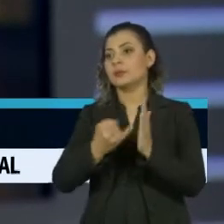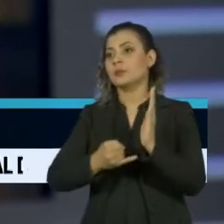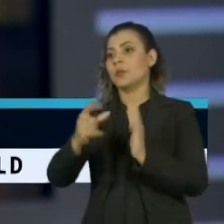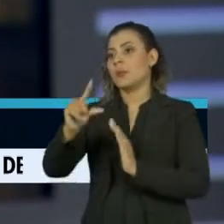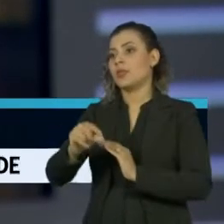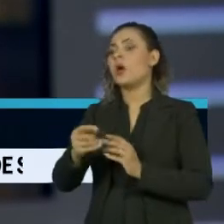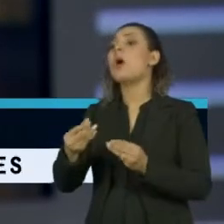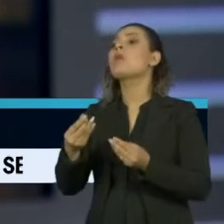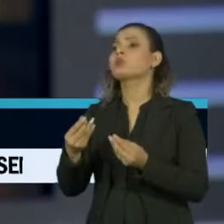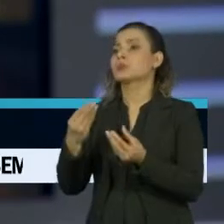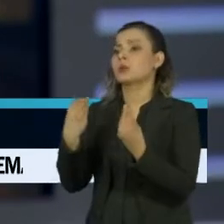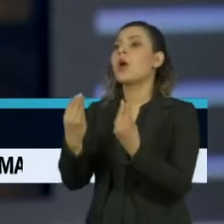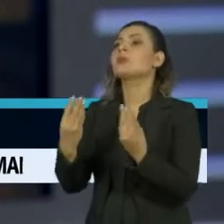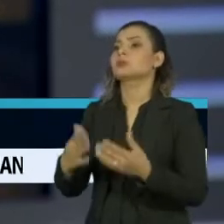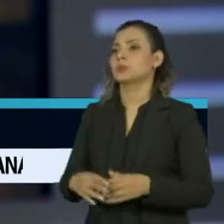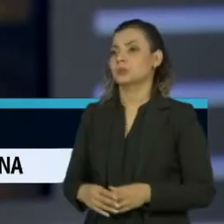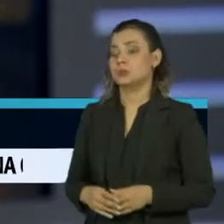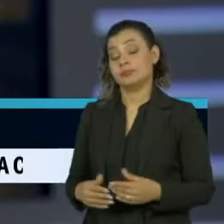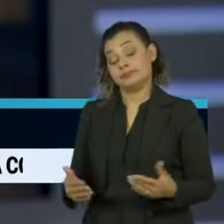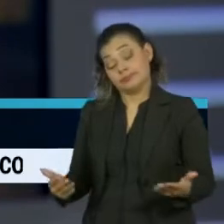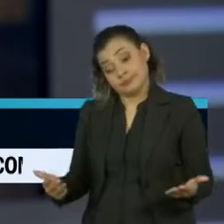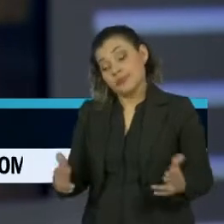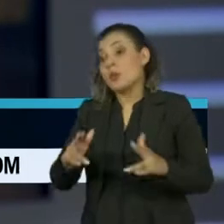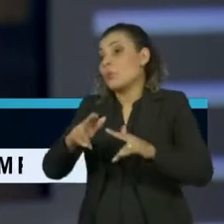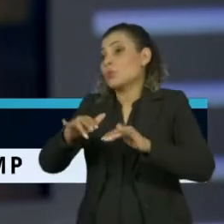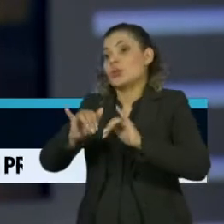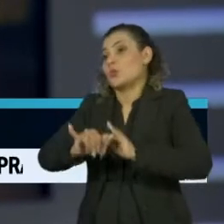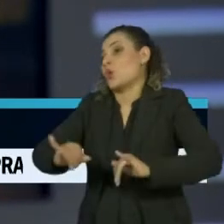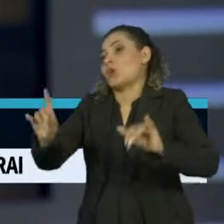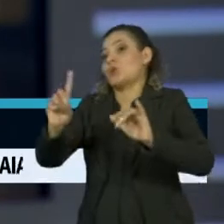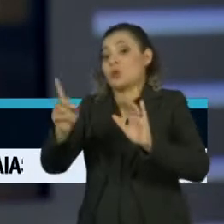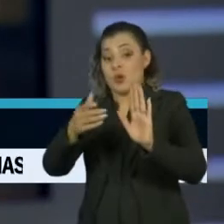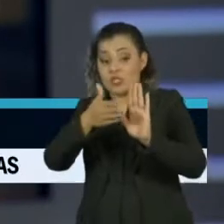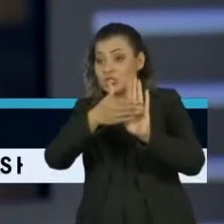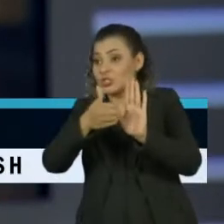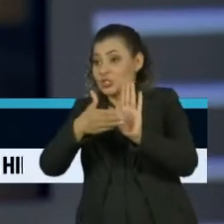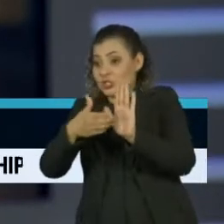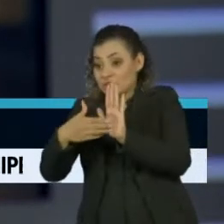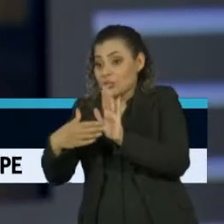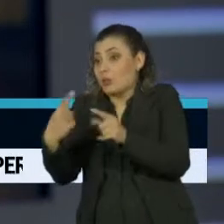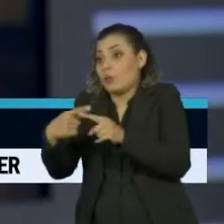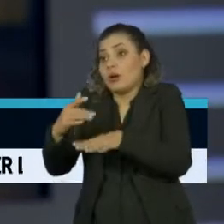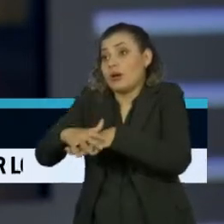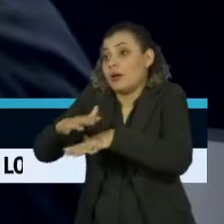equação tá muito difícil eu acho que não é tô aqui não anunciaram uma boa parte das medidas porque não tá fechando a conta agora